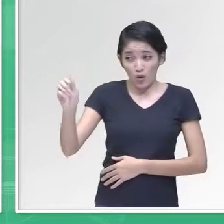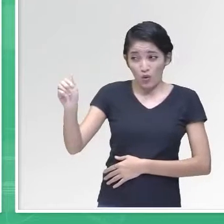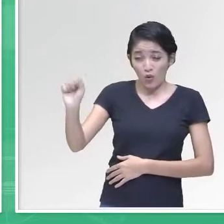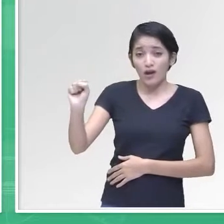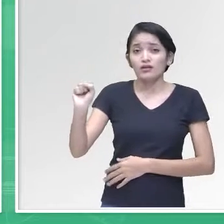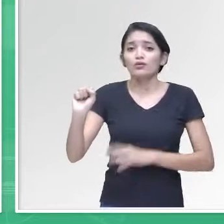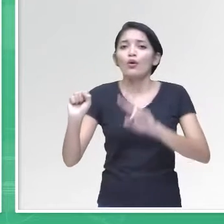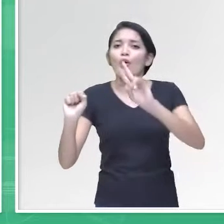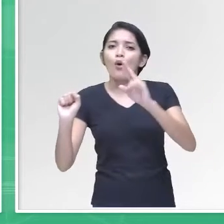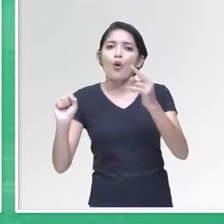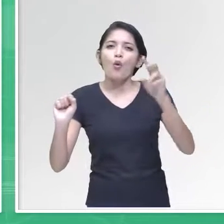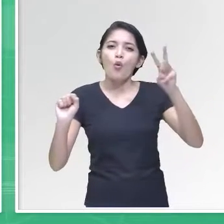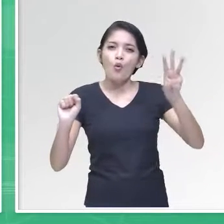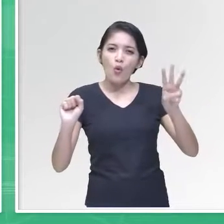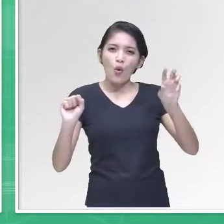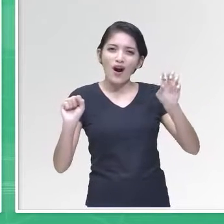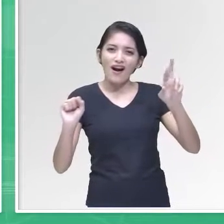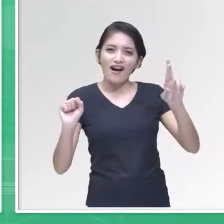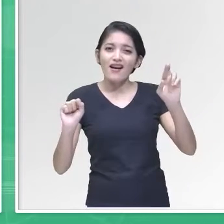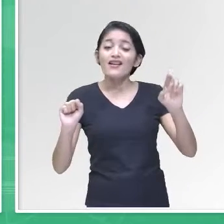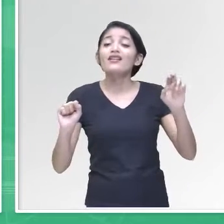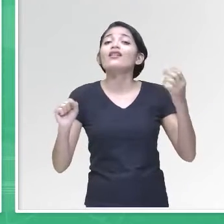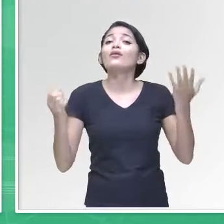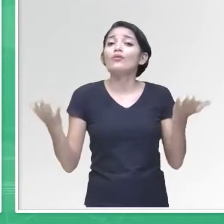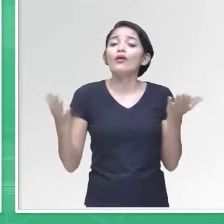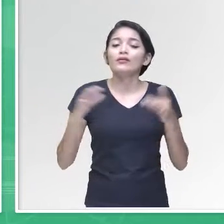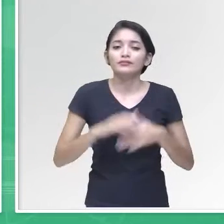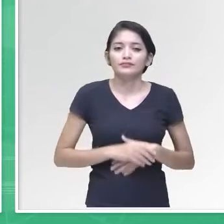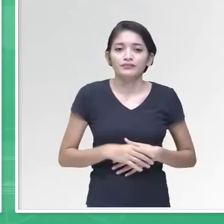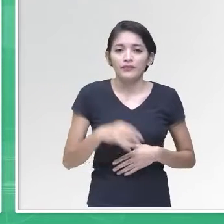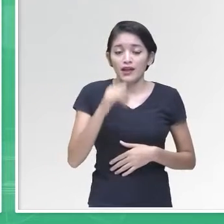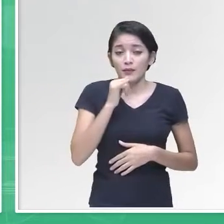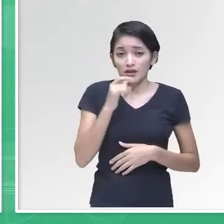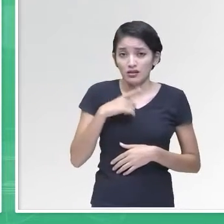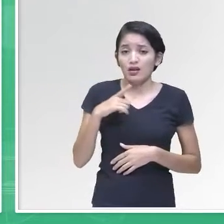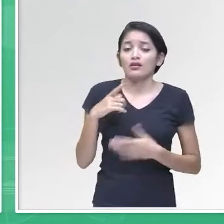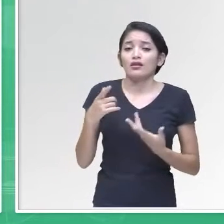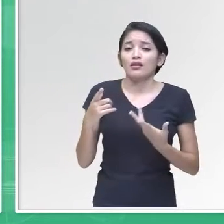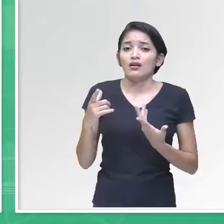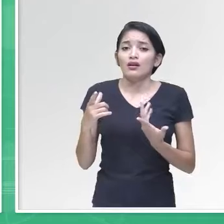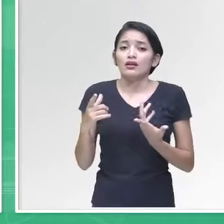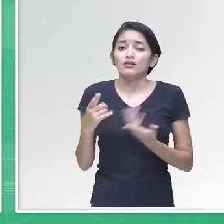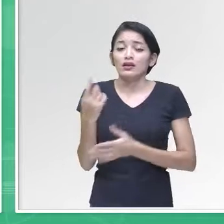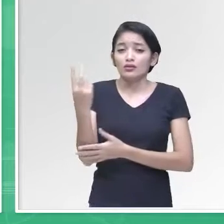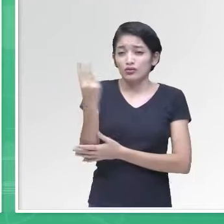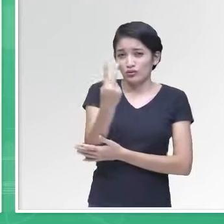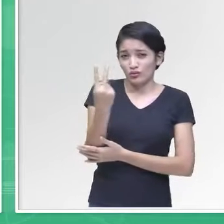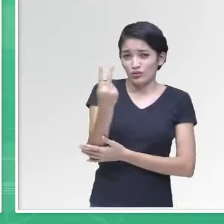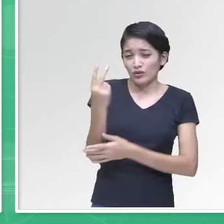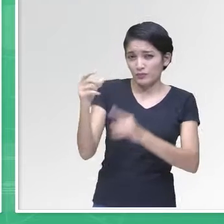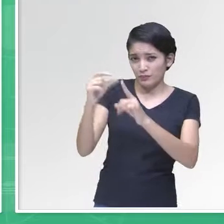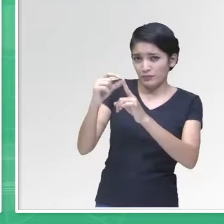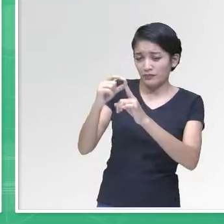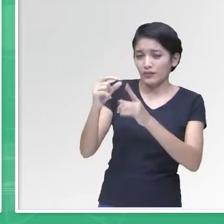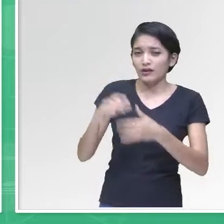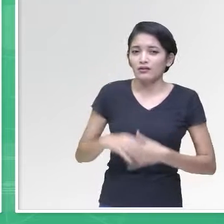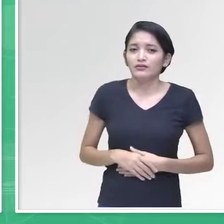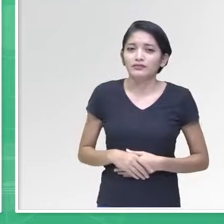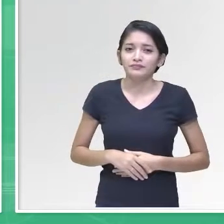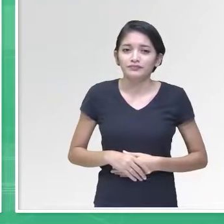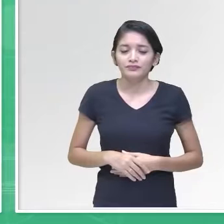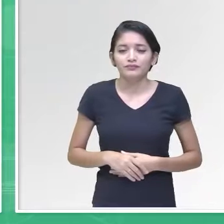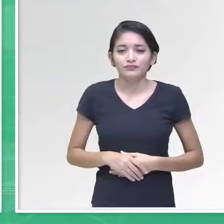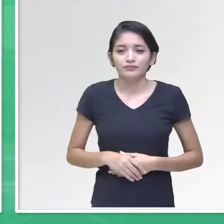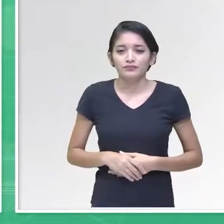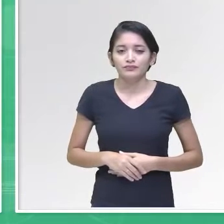acham? Hein? Porque aqui tem, né? Chocolate chip e aqui tem cookies. Plural, né?